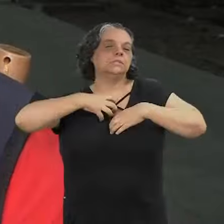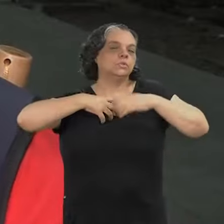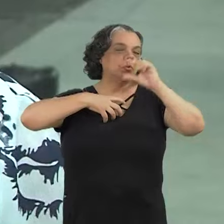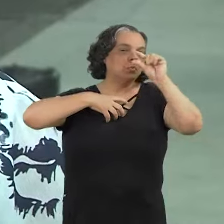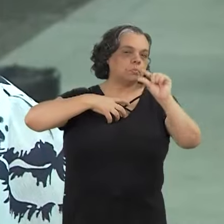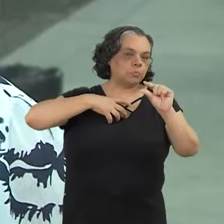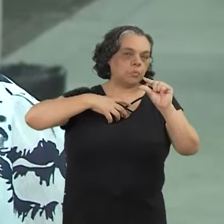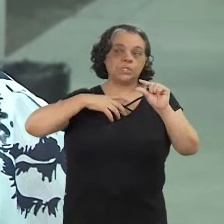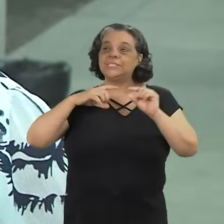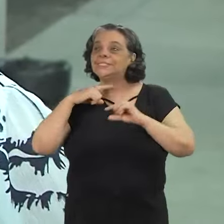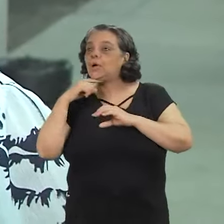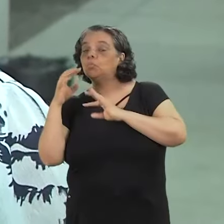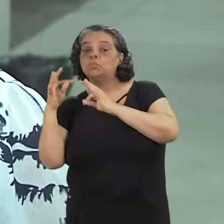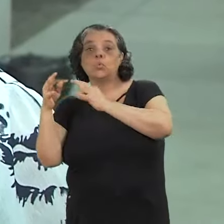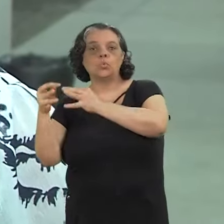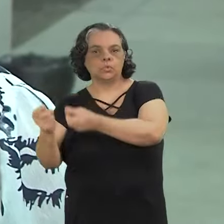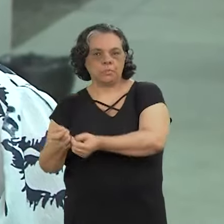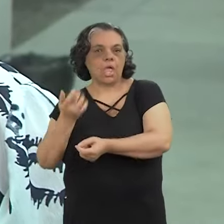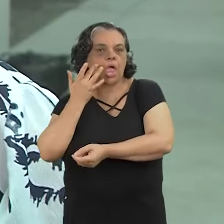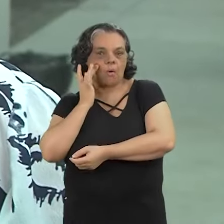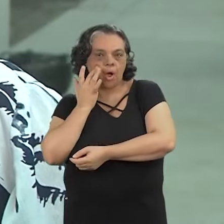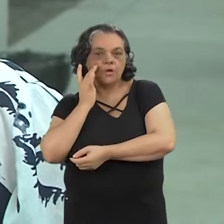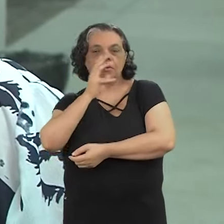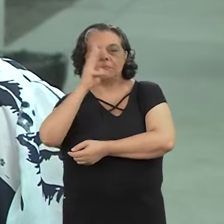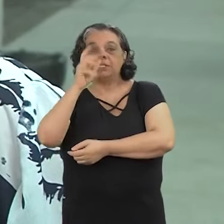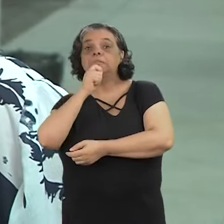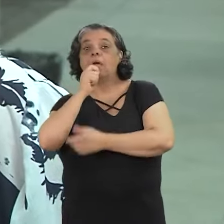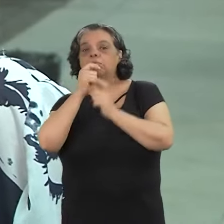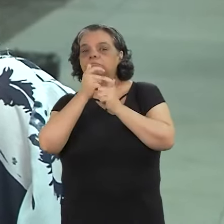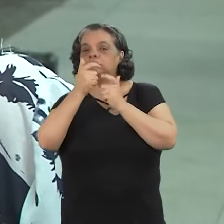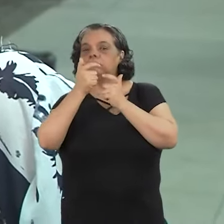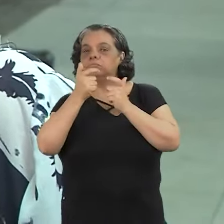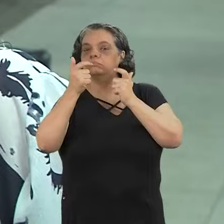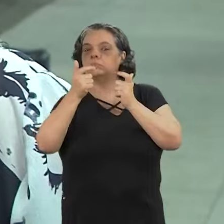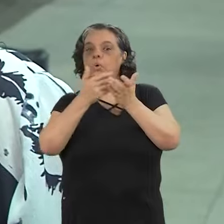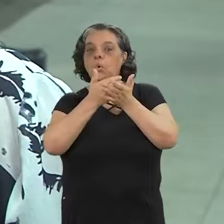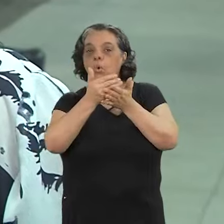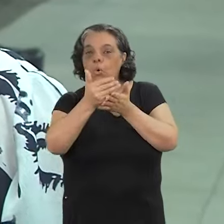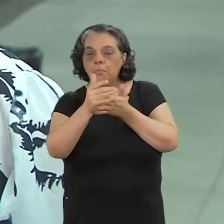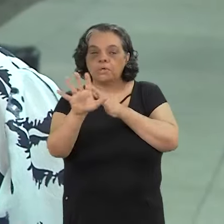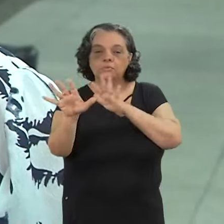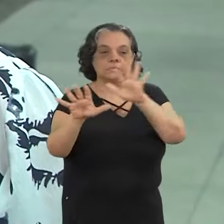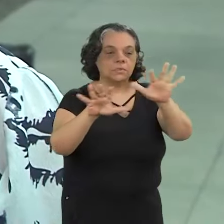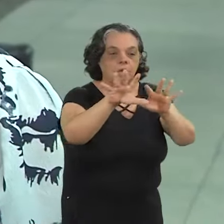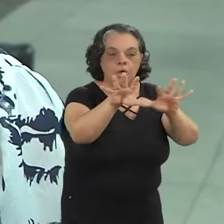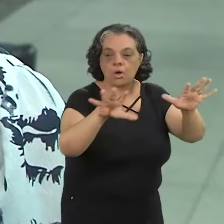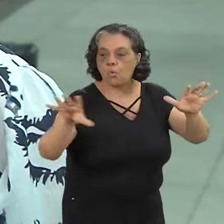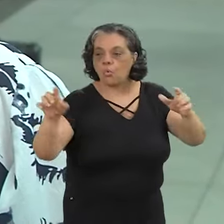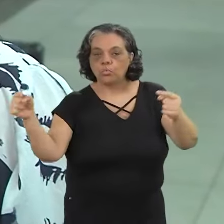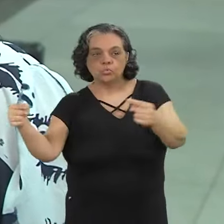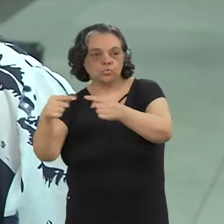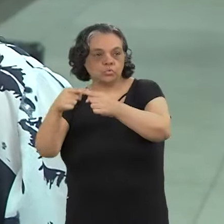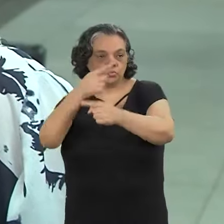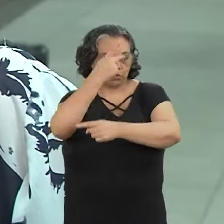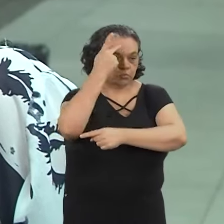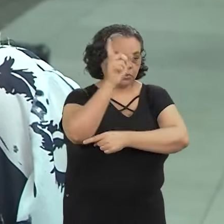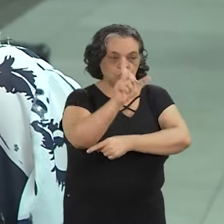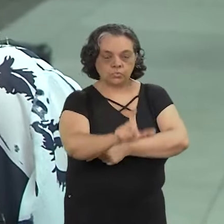baixa não totalmente acho que a mídia ela tá crescendo um pouco tá começando a abarcar outros tipos de